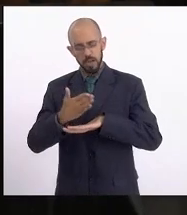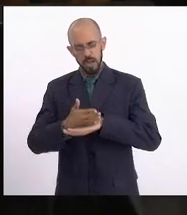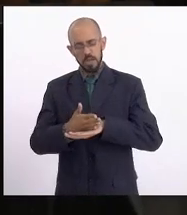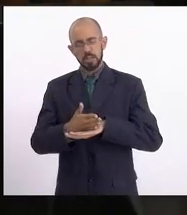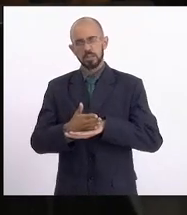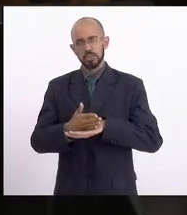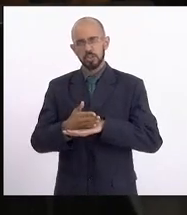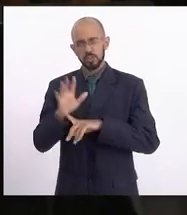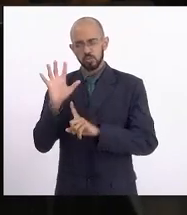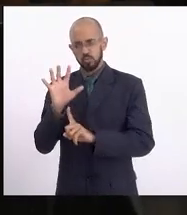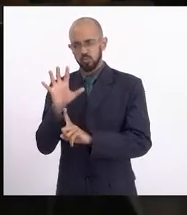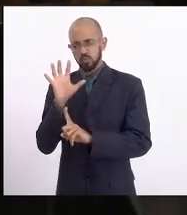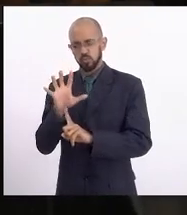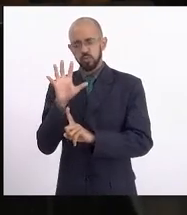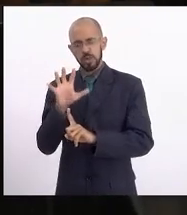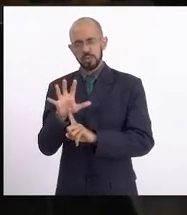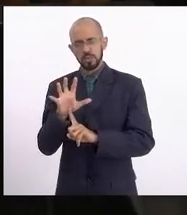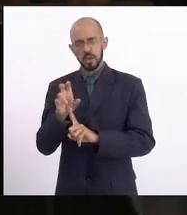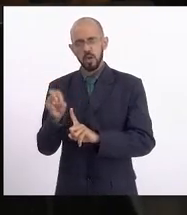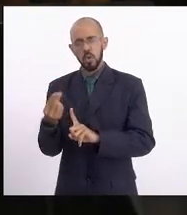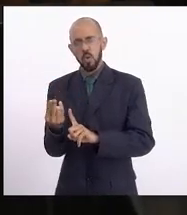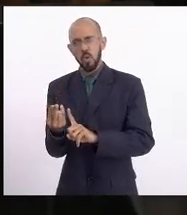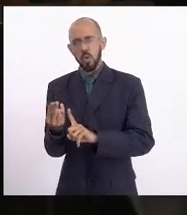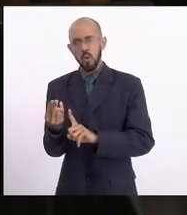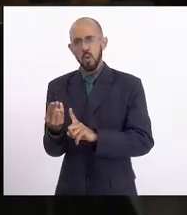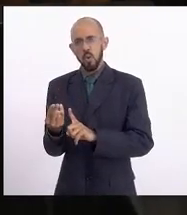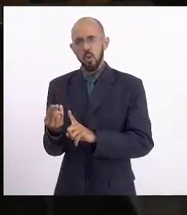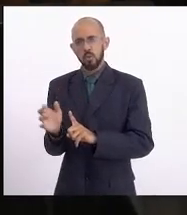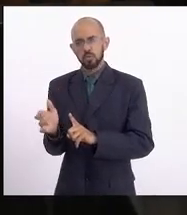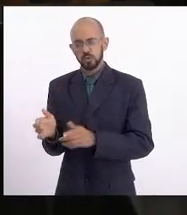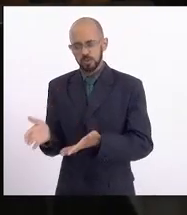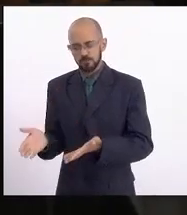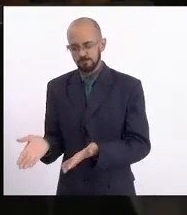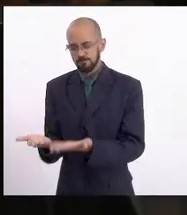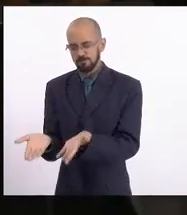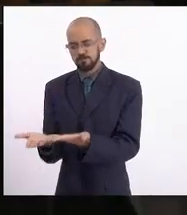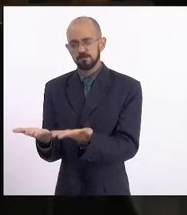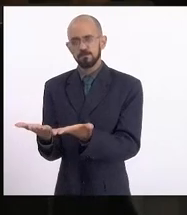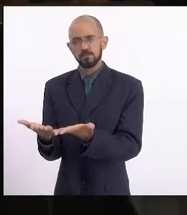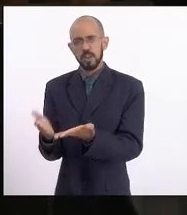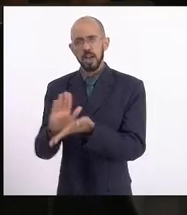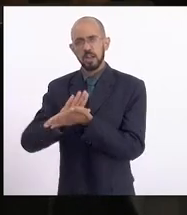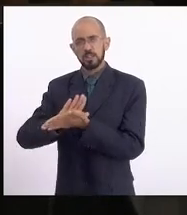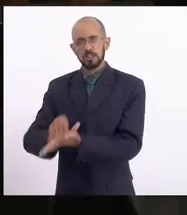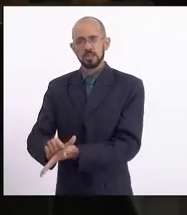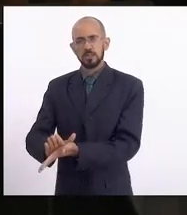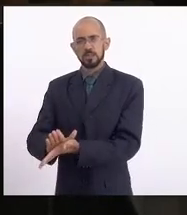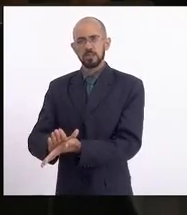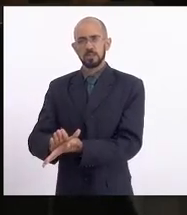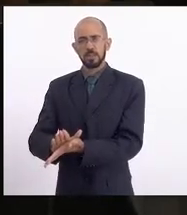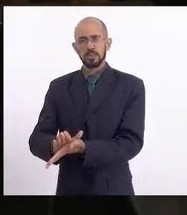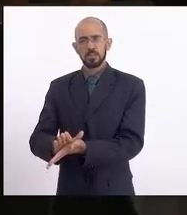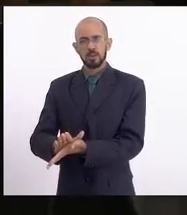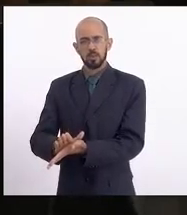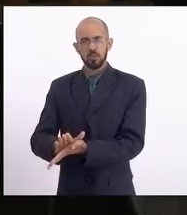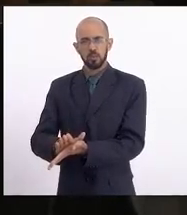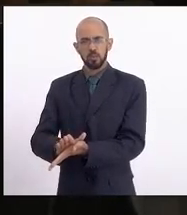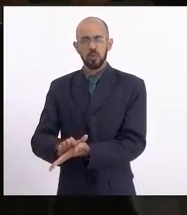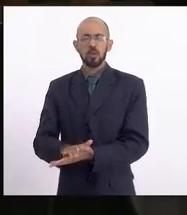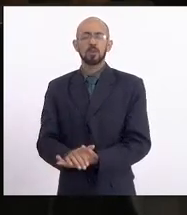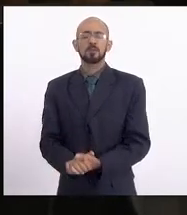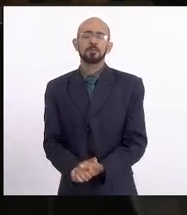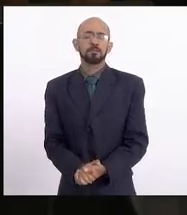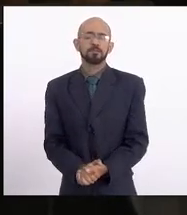de induzimento ou incitação à discriminação ao preconceito. No